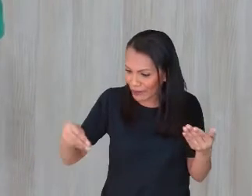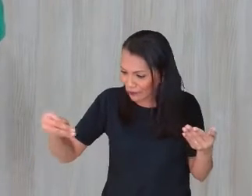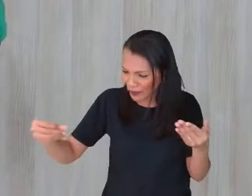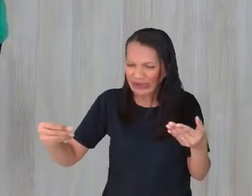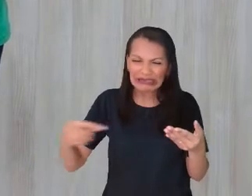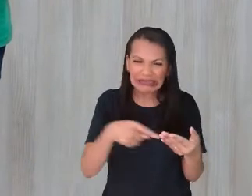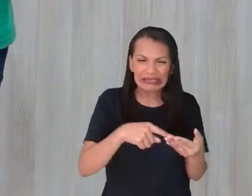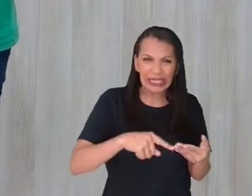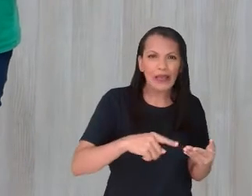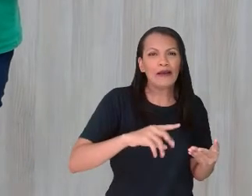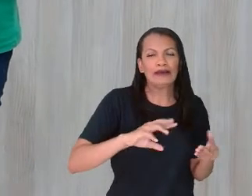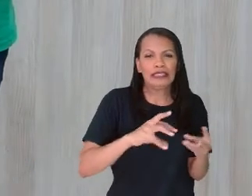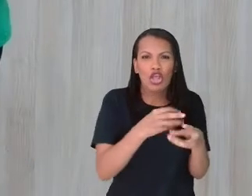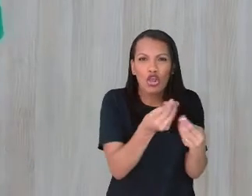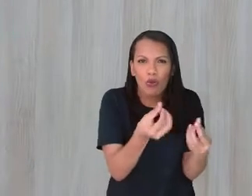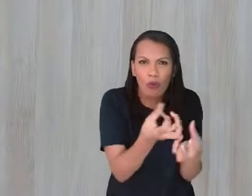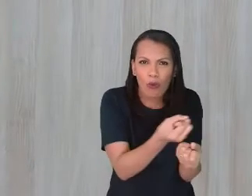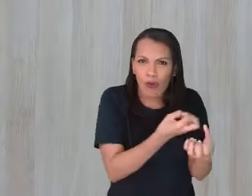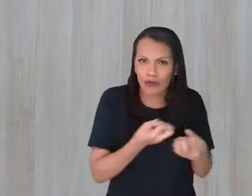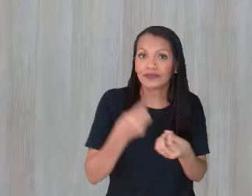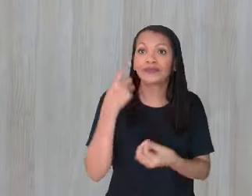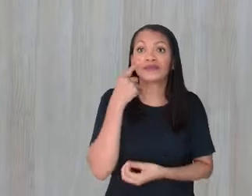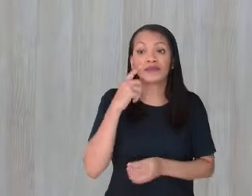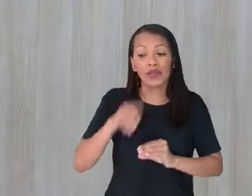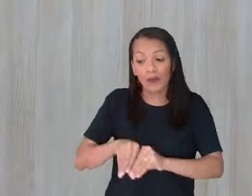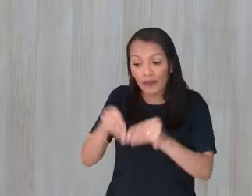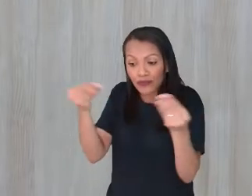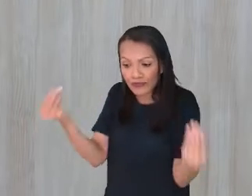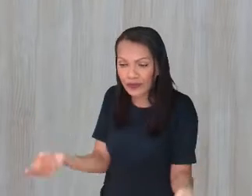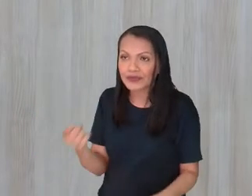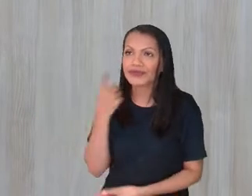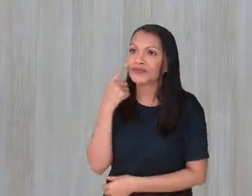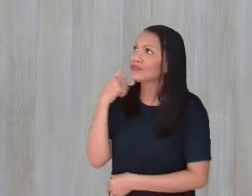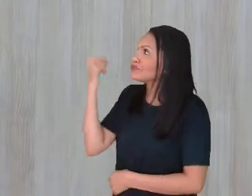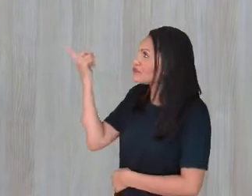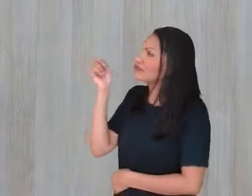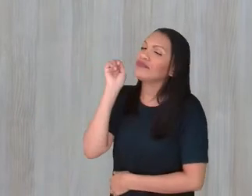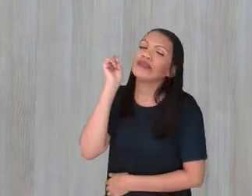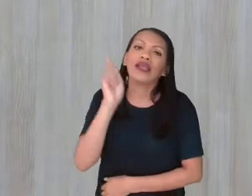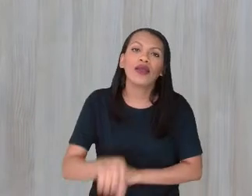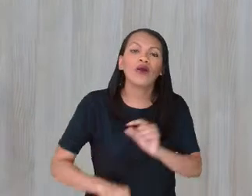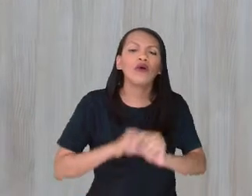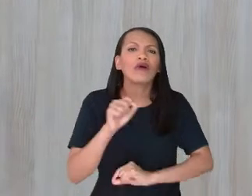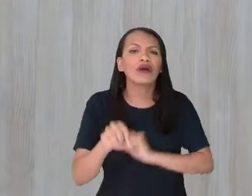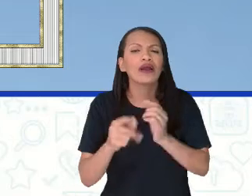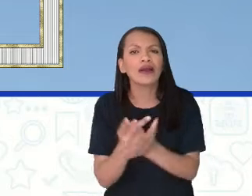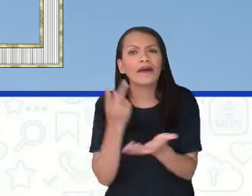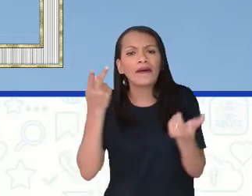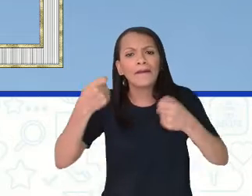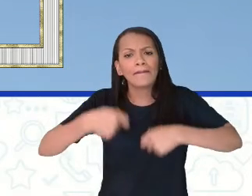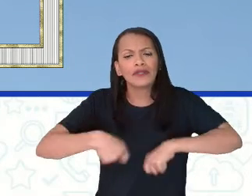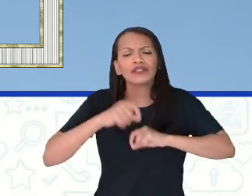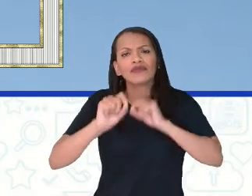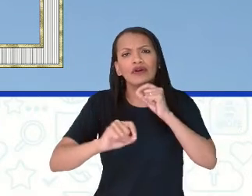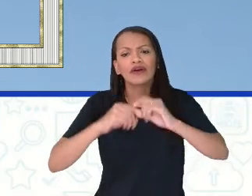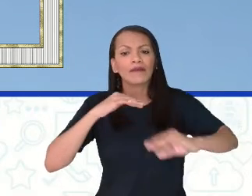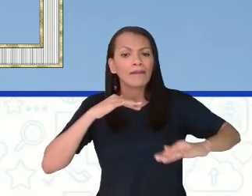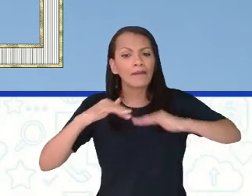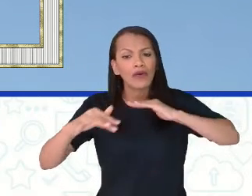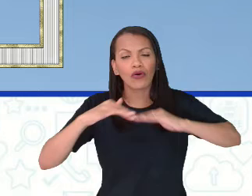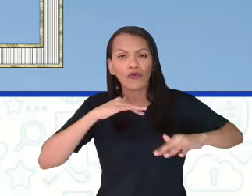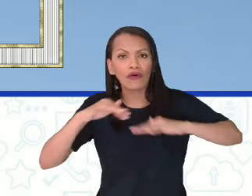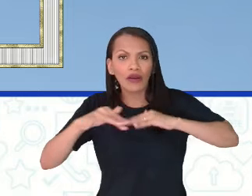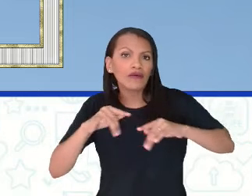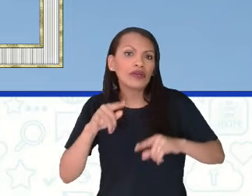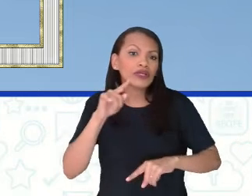física. Enquanto a separação de mistura heterogênea era mecânica, precisava de movimento, precisava